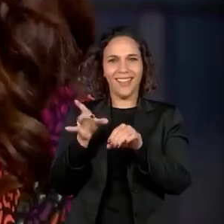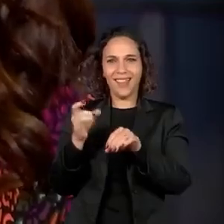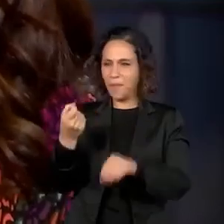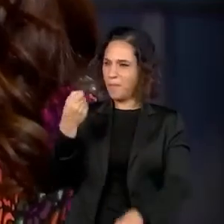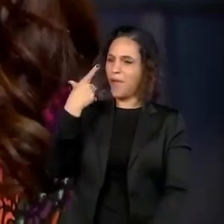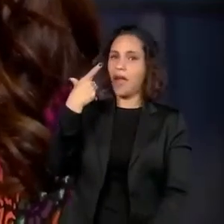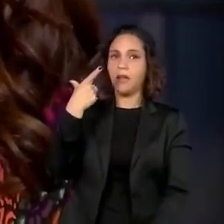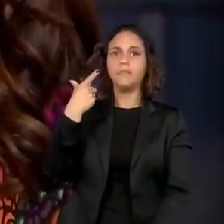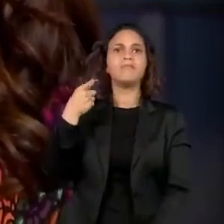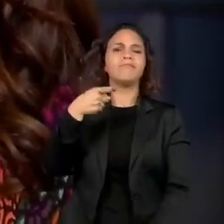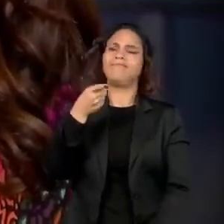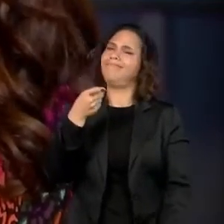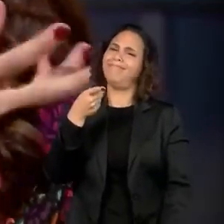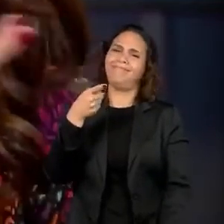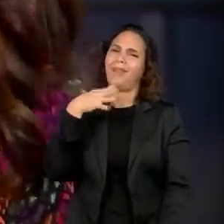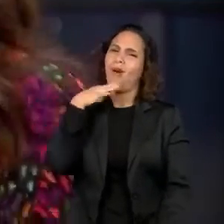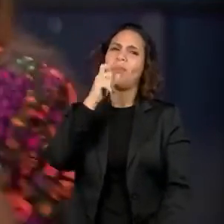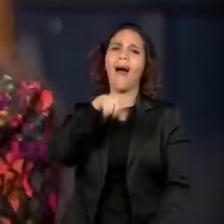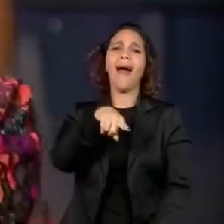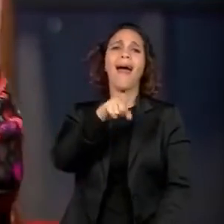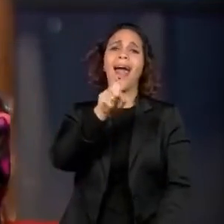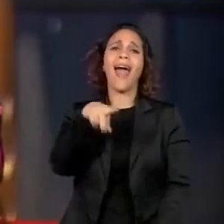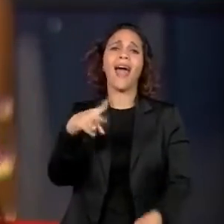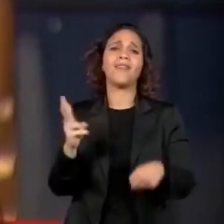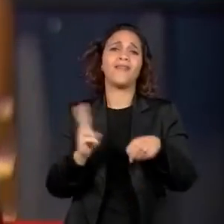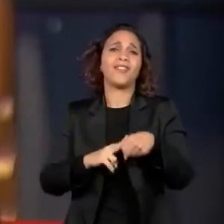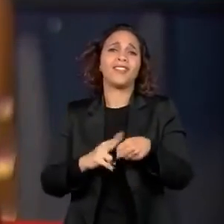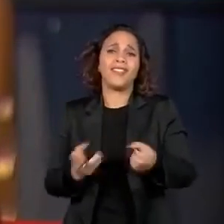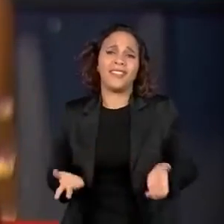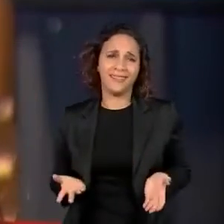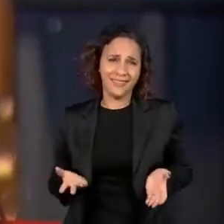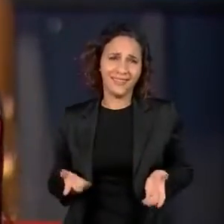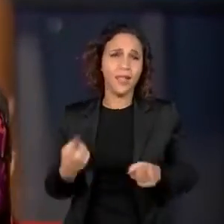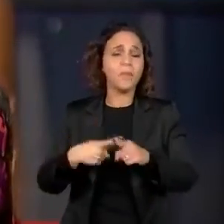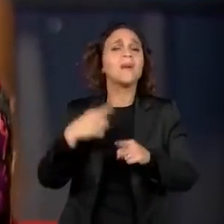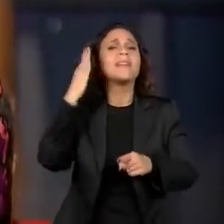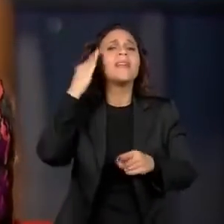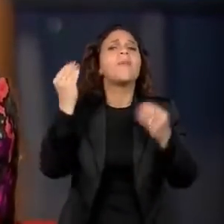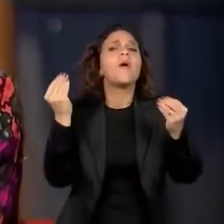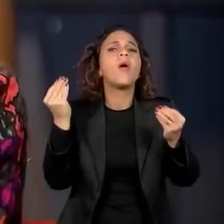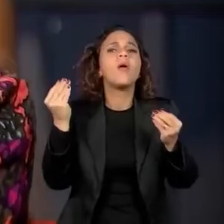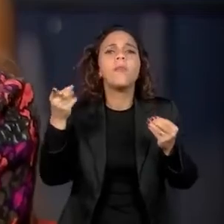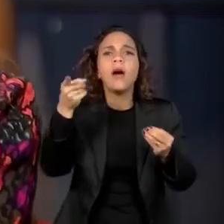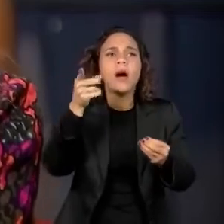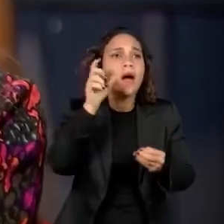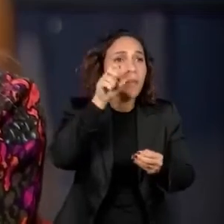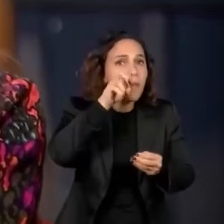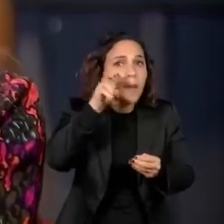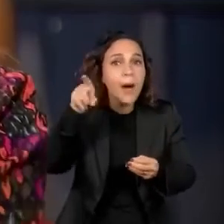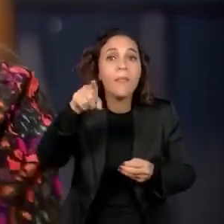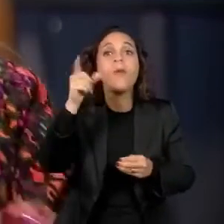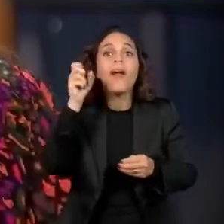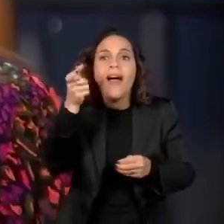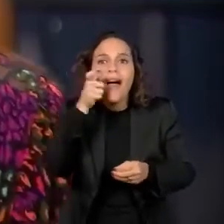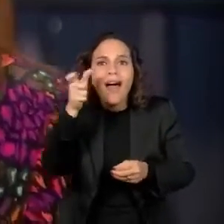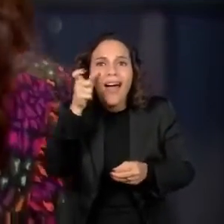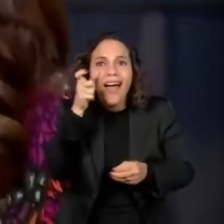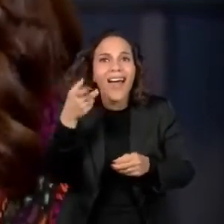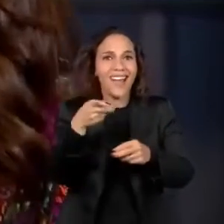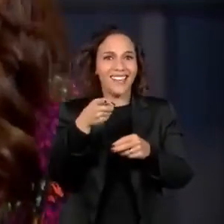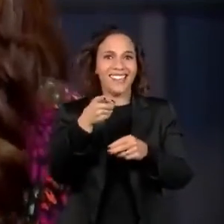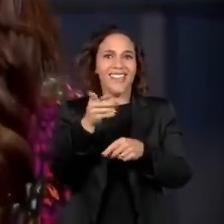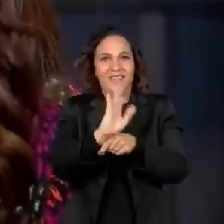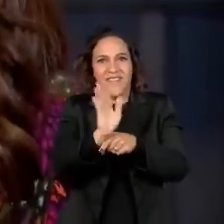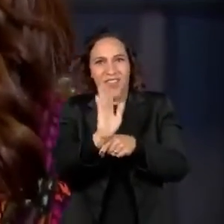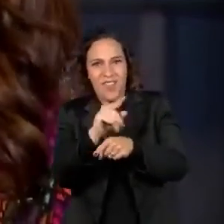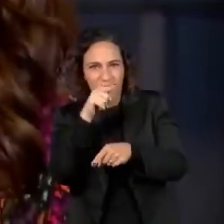Nitidamente virgem, né, quer Sim. dizer, ele já pega esse Da dado onde que ele como se fosse, assim, todo o um sexo dado da realidade, praticado, é. né, e não